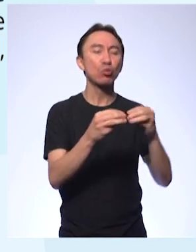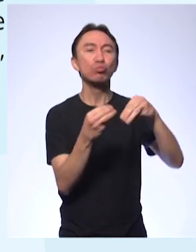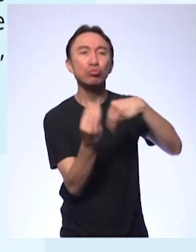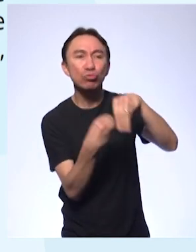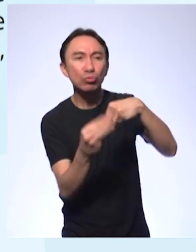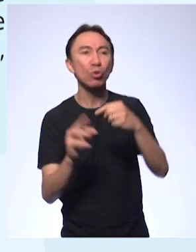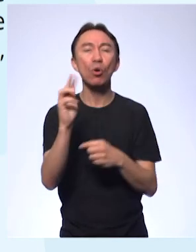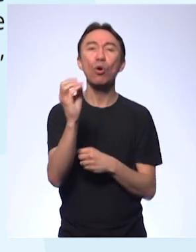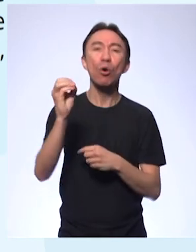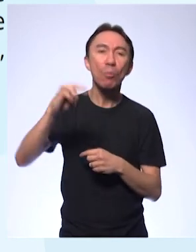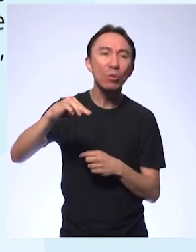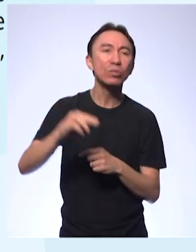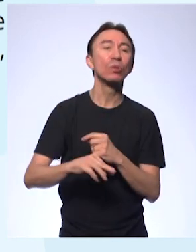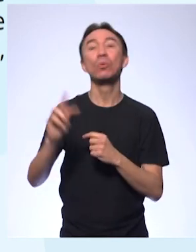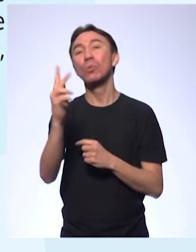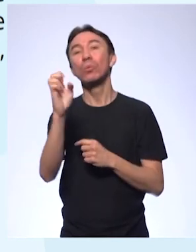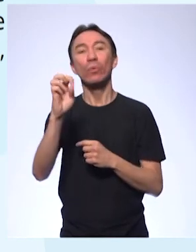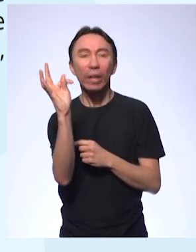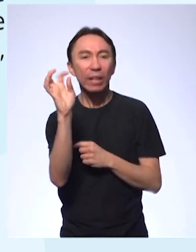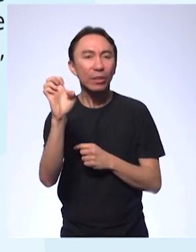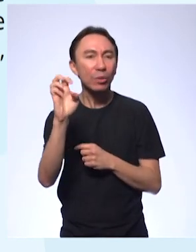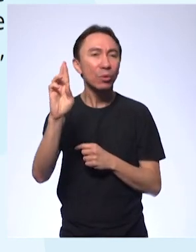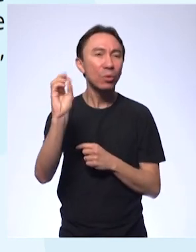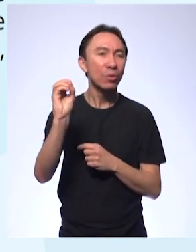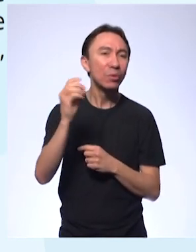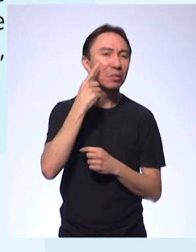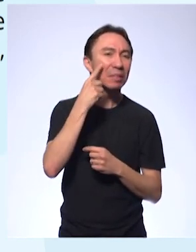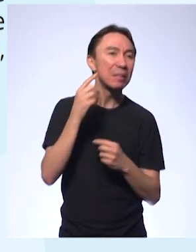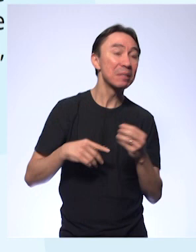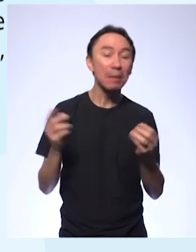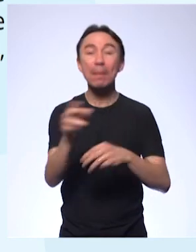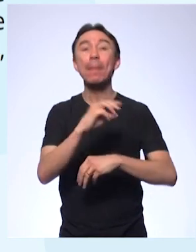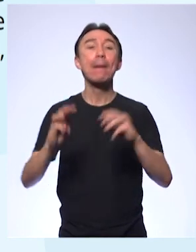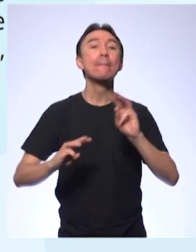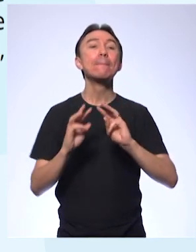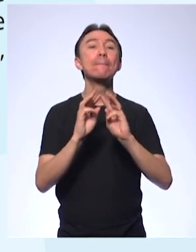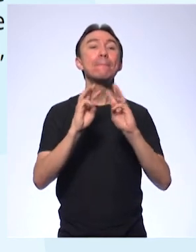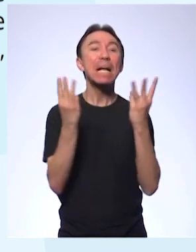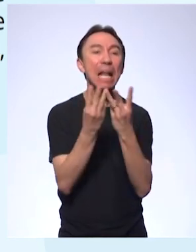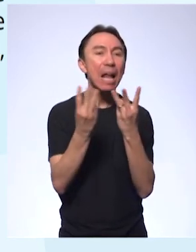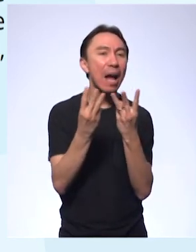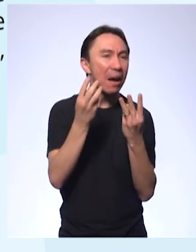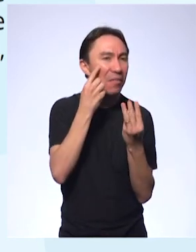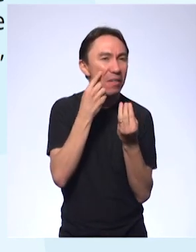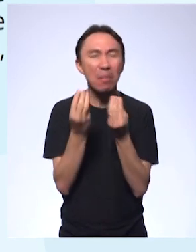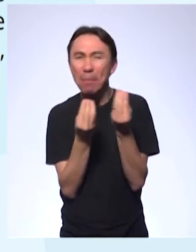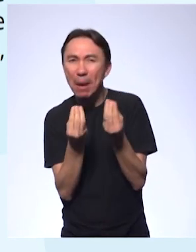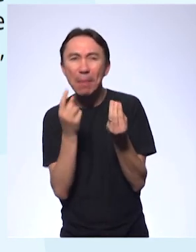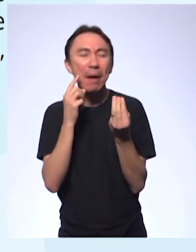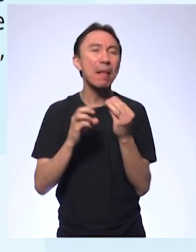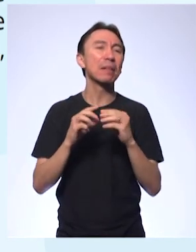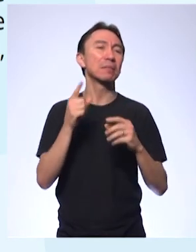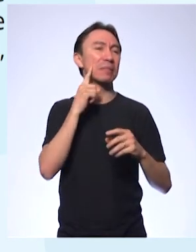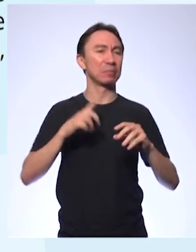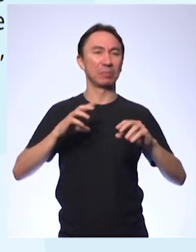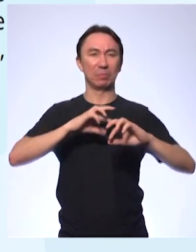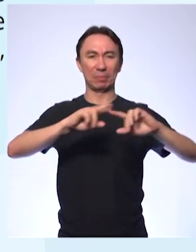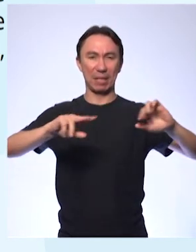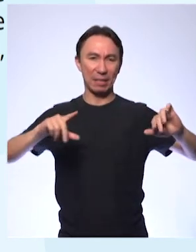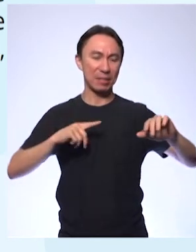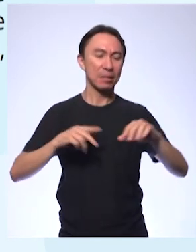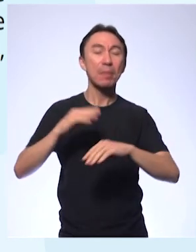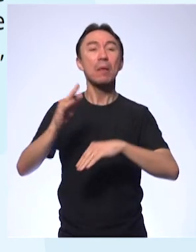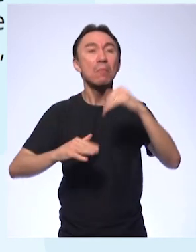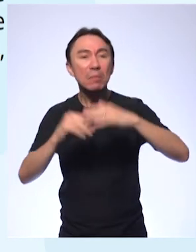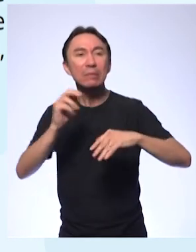ou mais materiais a partir da observação e da comparação das características e propriedades de